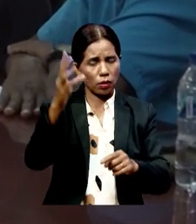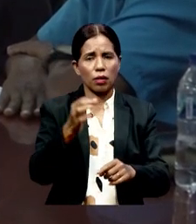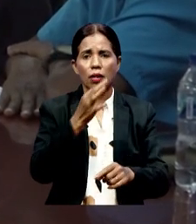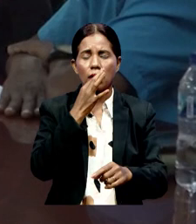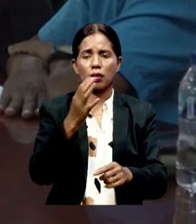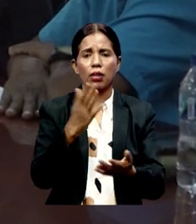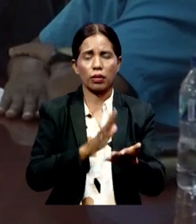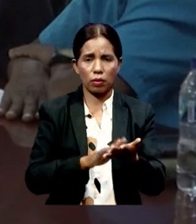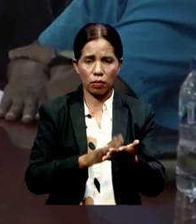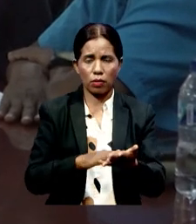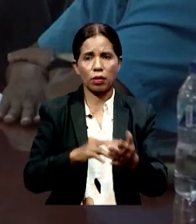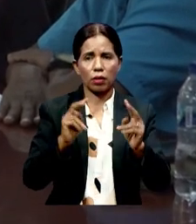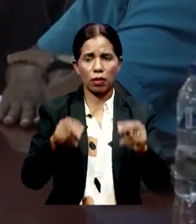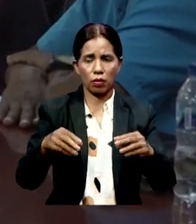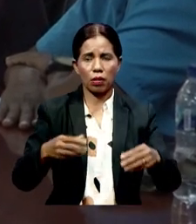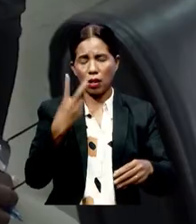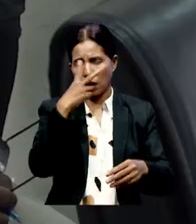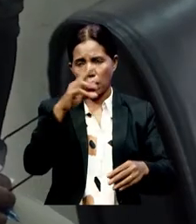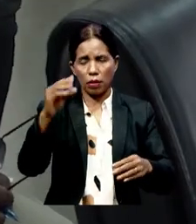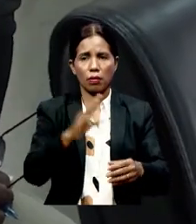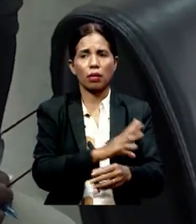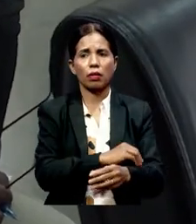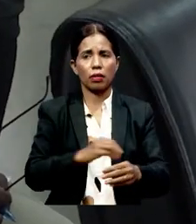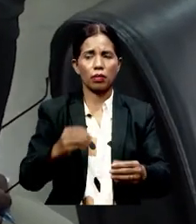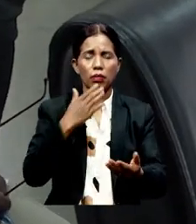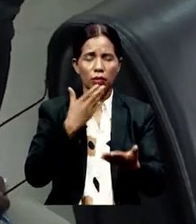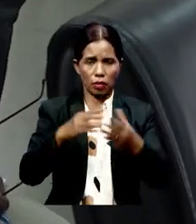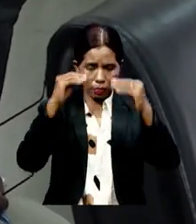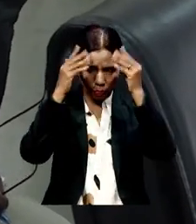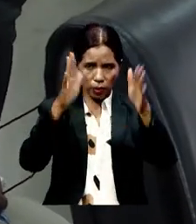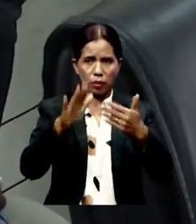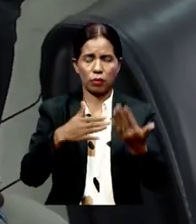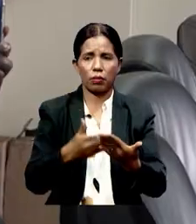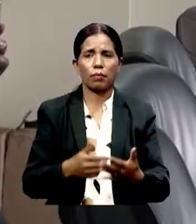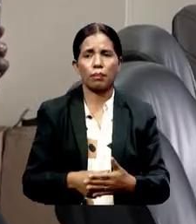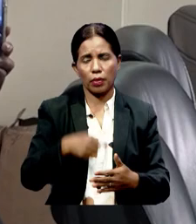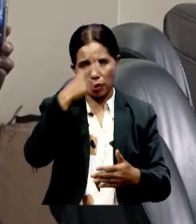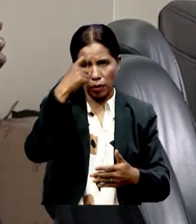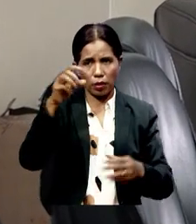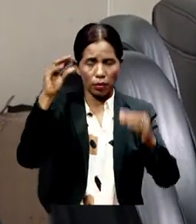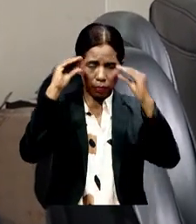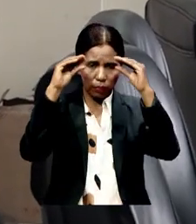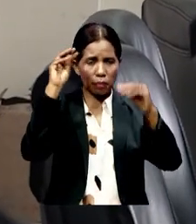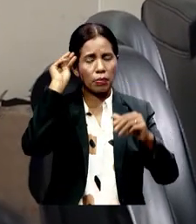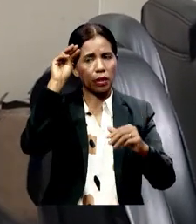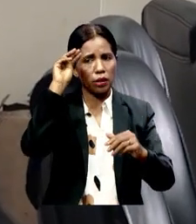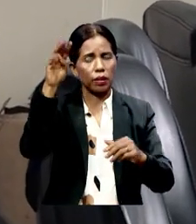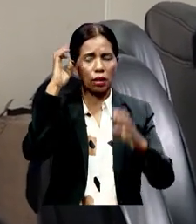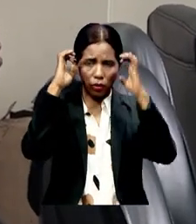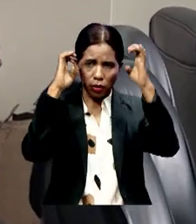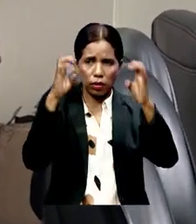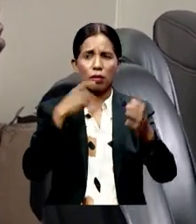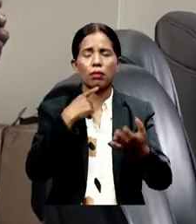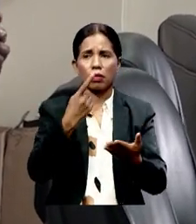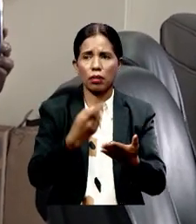escolar, mai be tem que preocupa ho qualidade no quantidade professor sira. Tambane, ministra Educação Dulce de Jesus